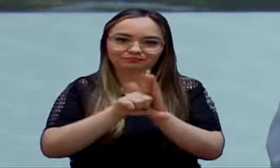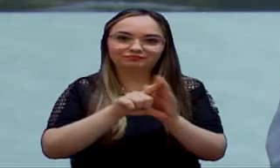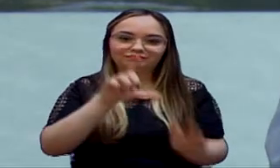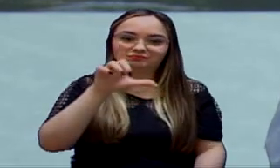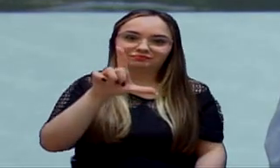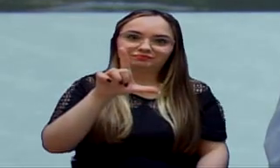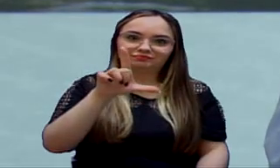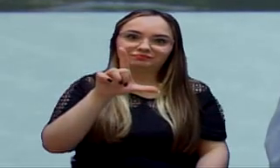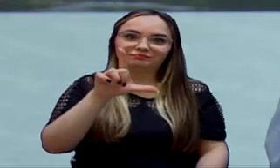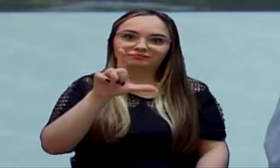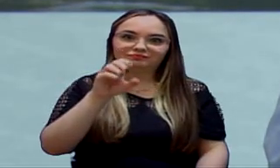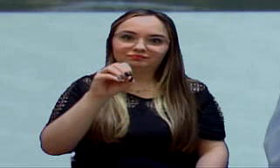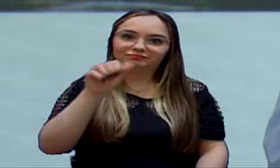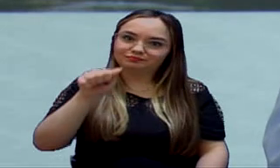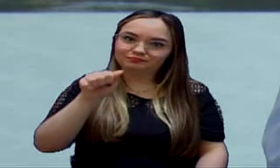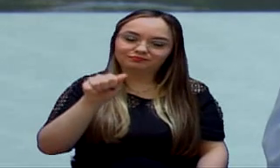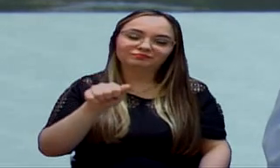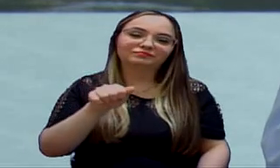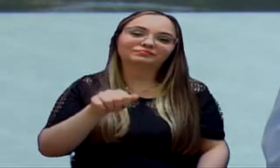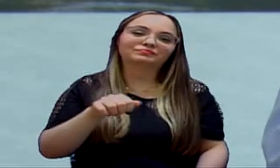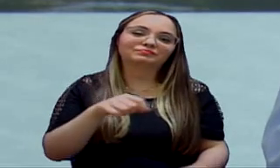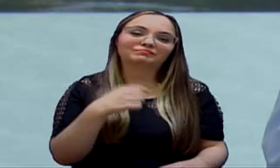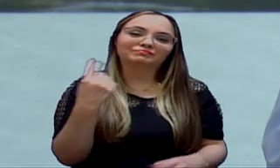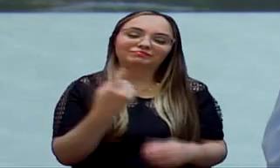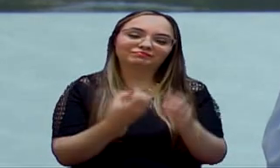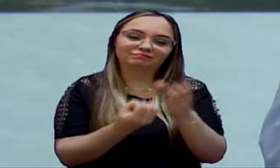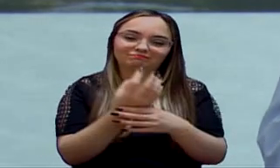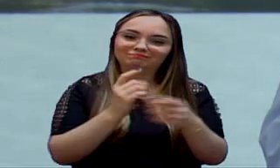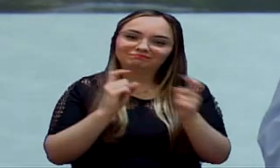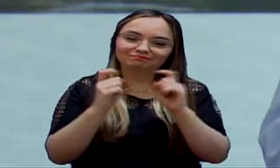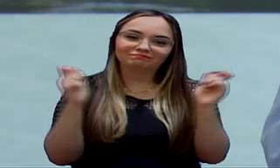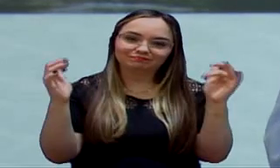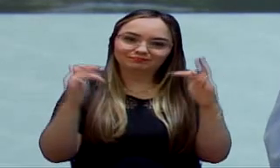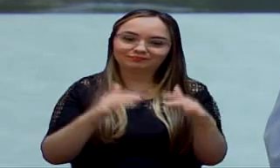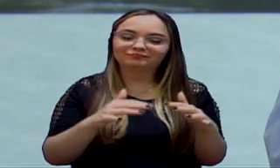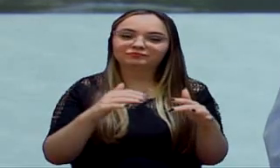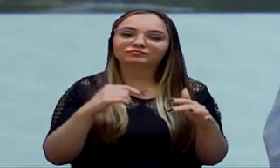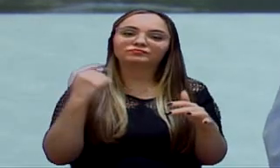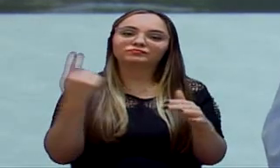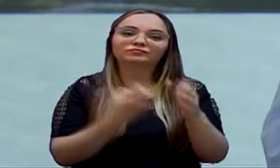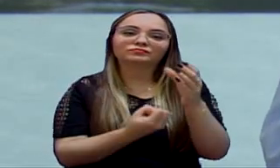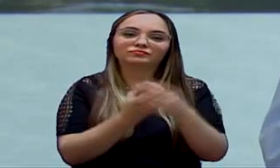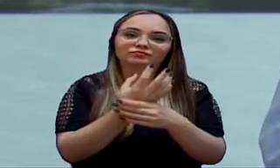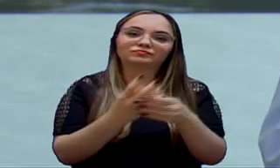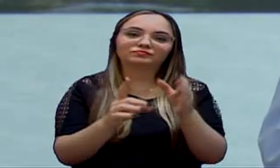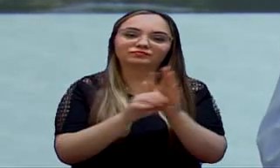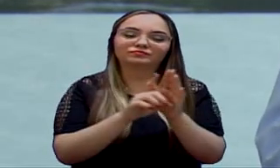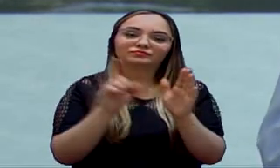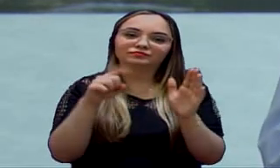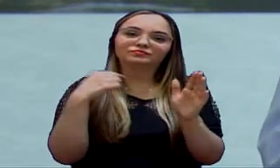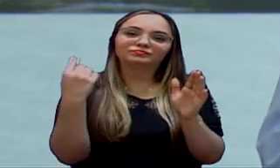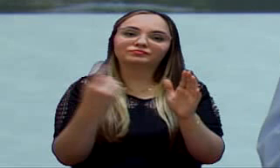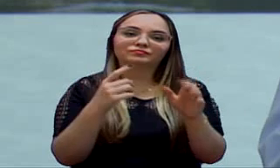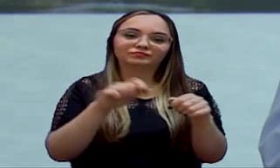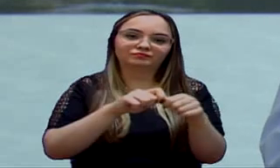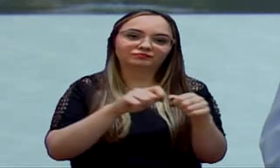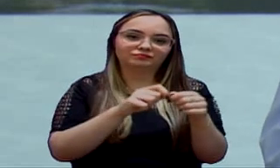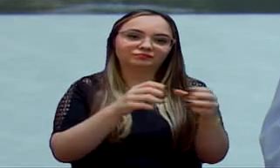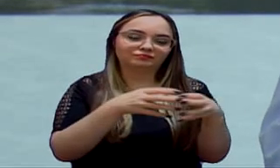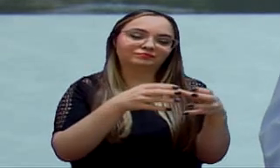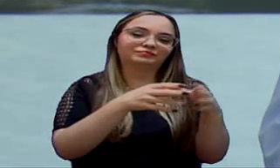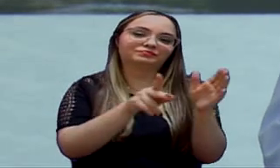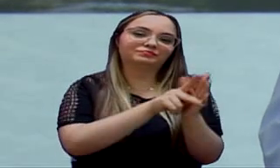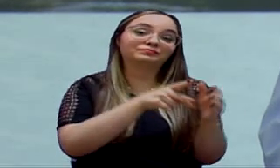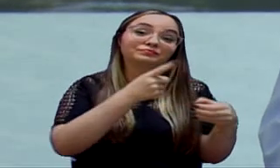orçamentária por meio de realização de audiências públicas essa determinação também é reforçada pelo estatutos das cidades